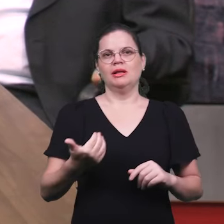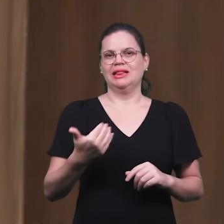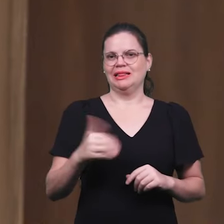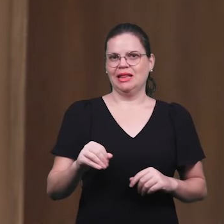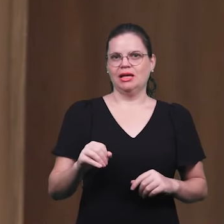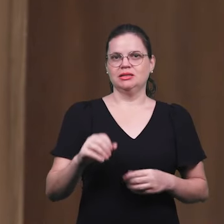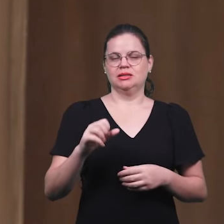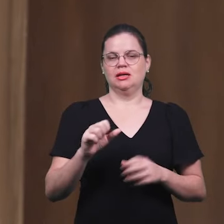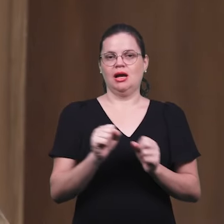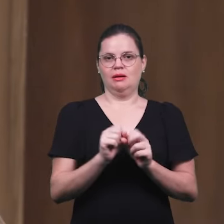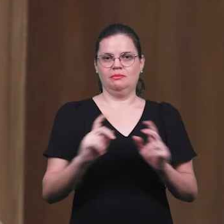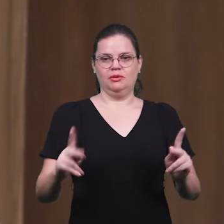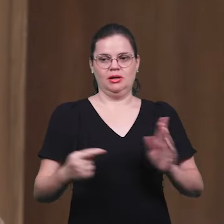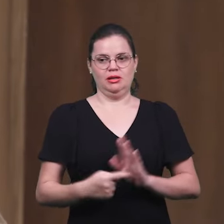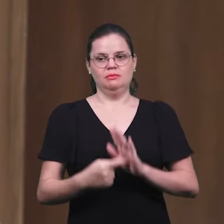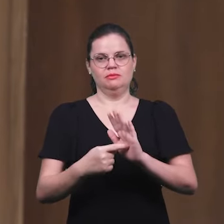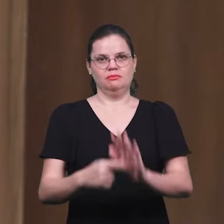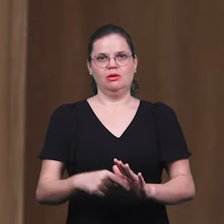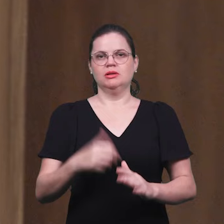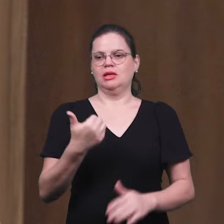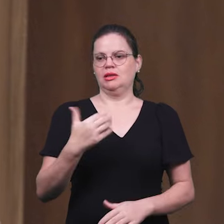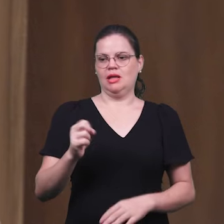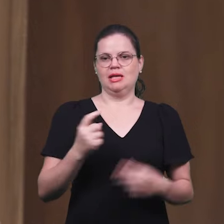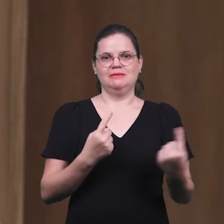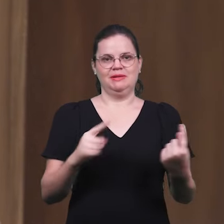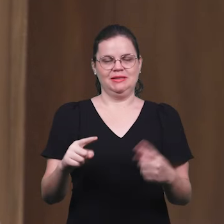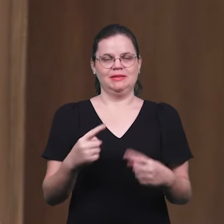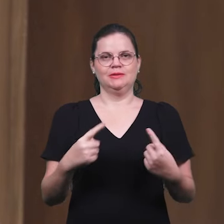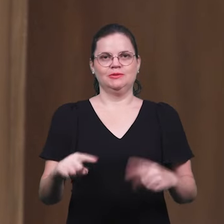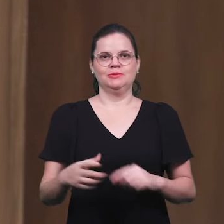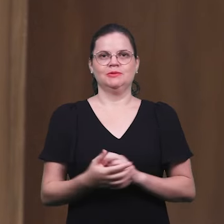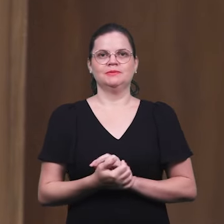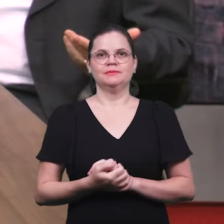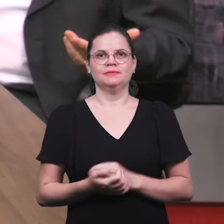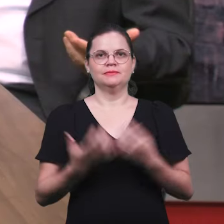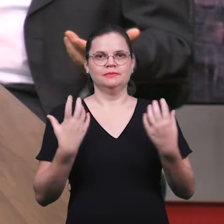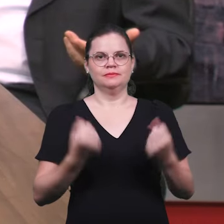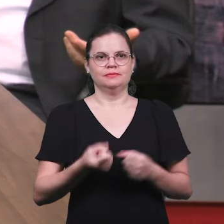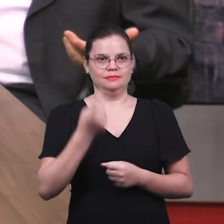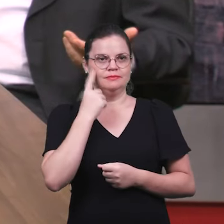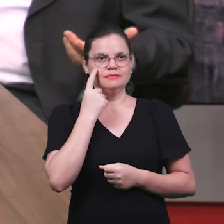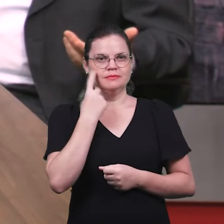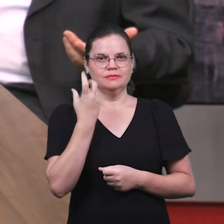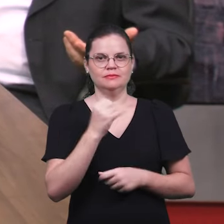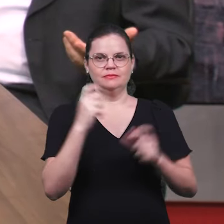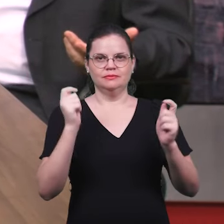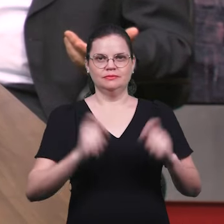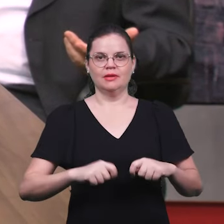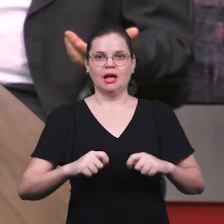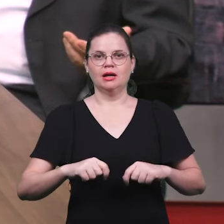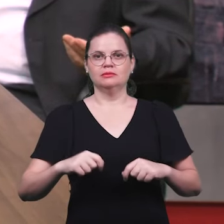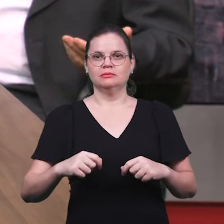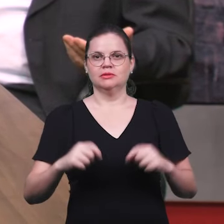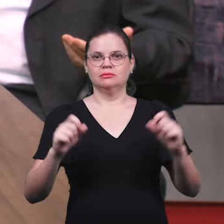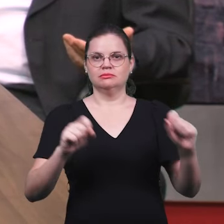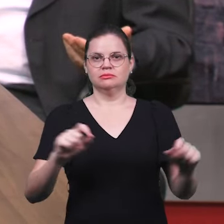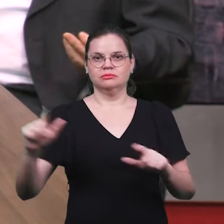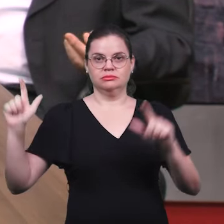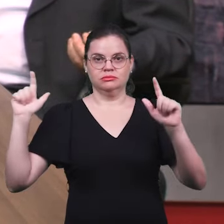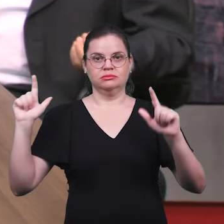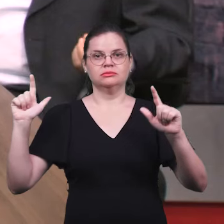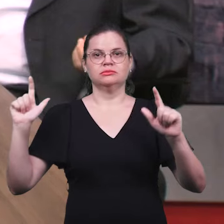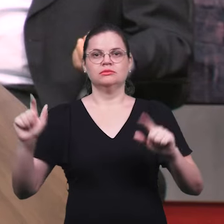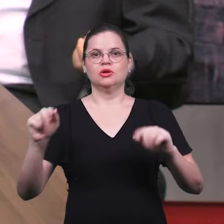que Apocalipse cita as 10 perseguições. 10 né? perseguições. Vamos ver se nós conseguimos colocar na tela, na